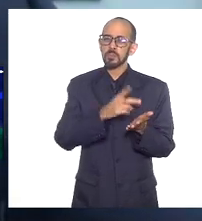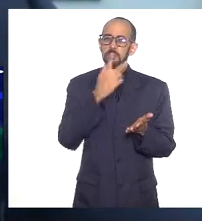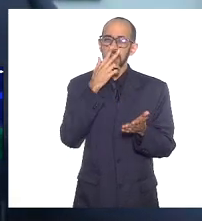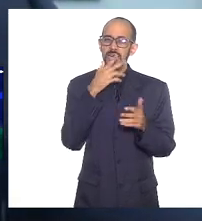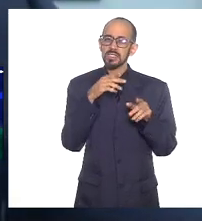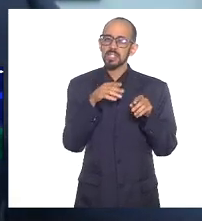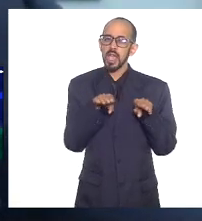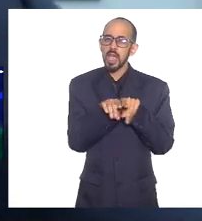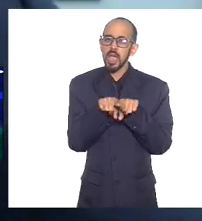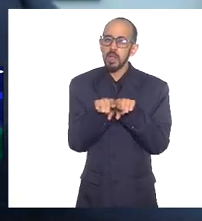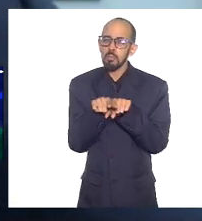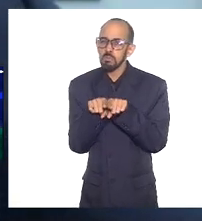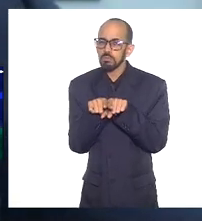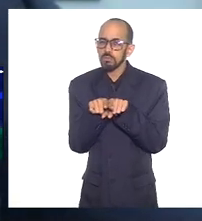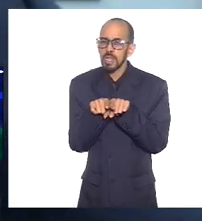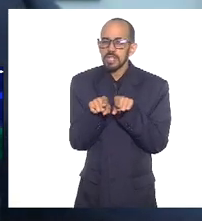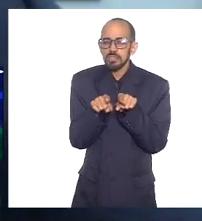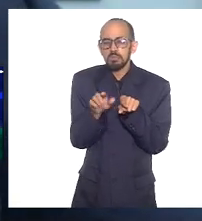econômica principal,